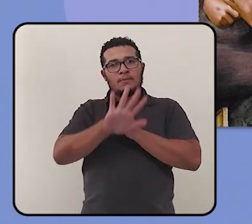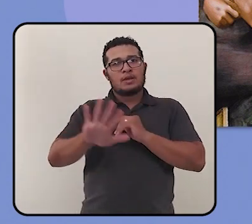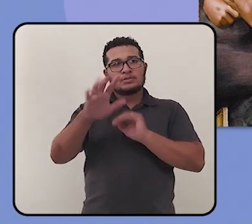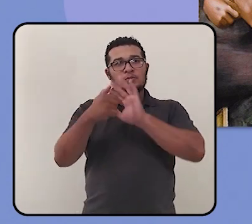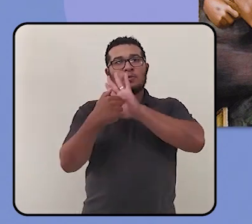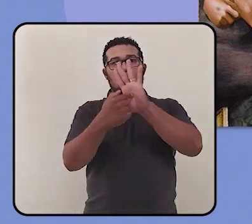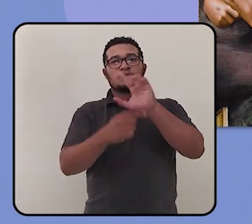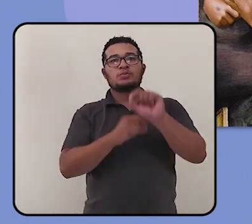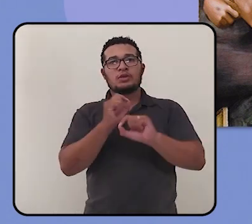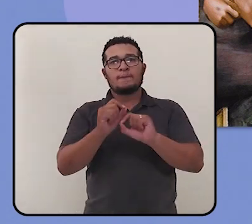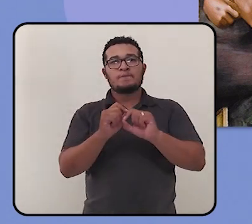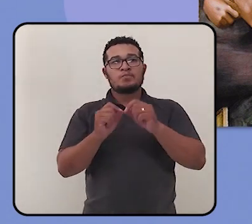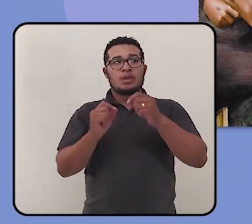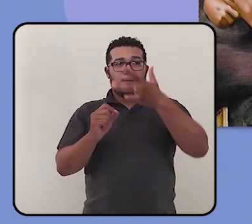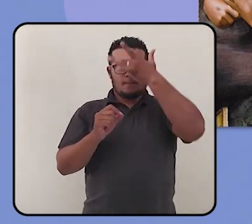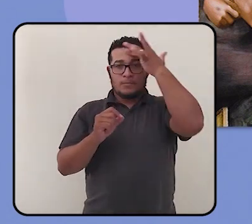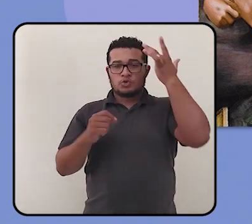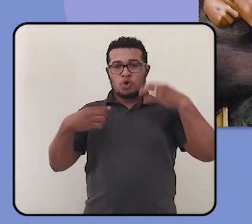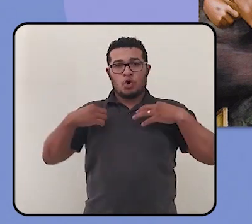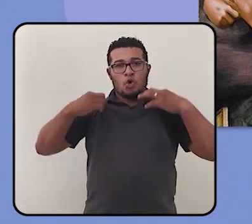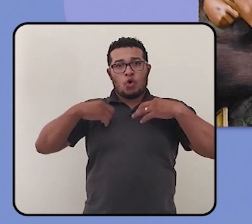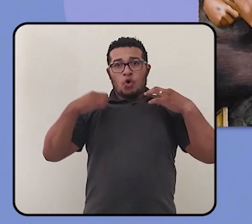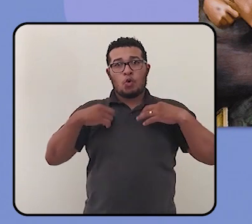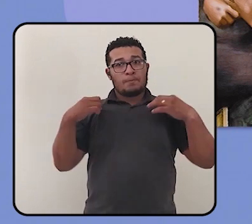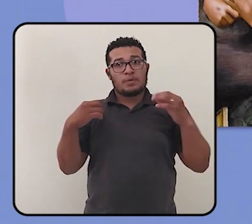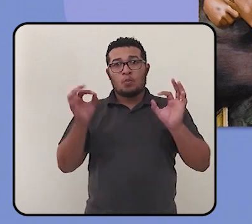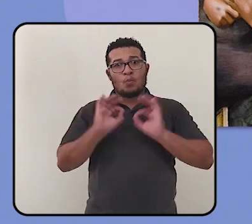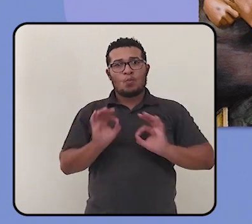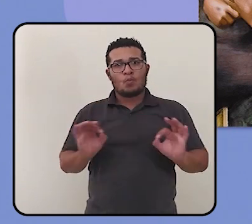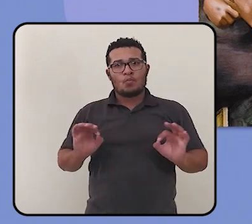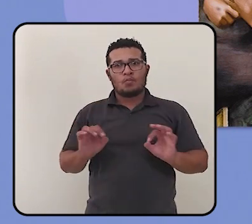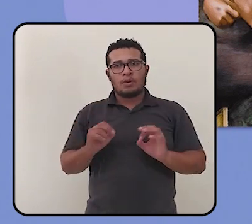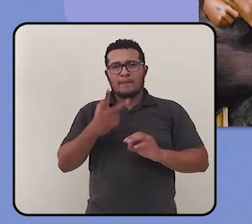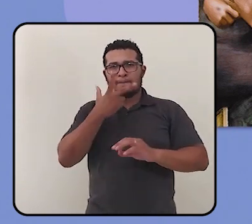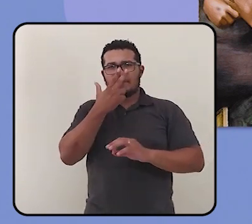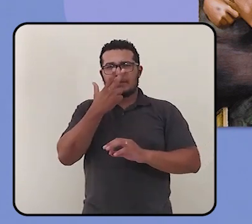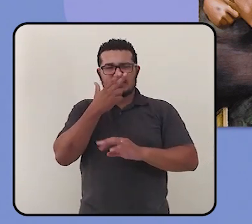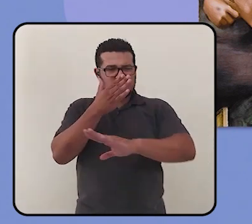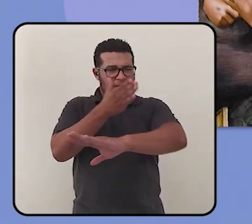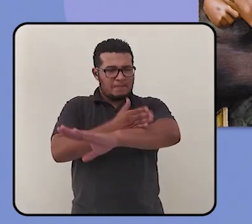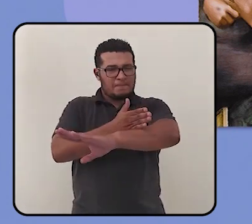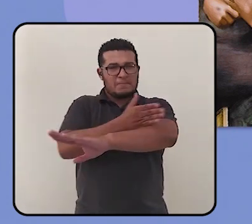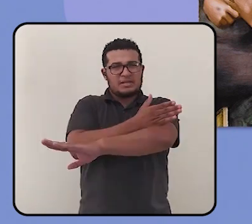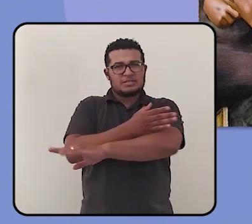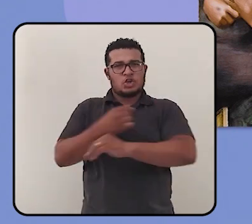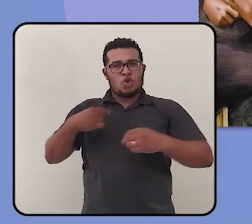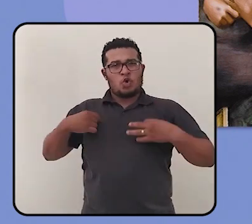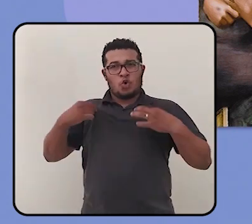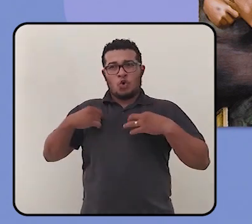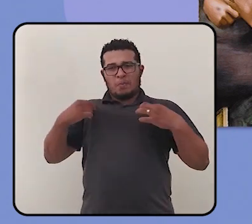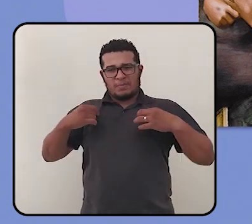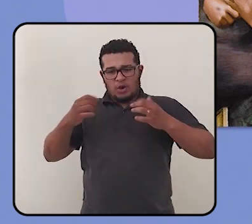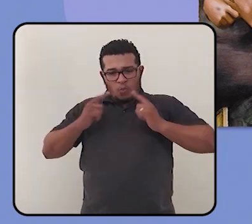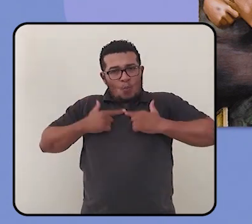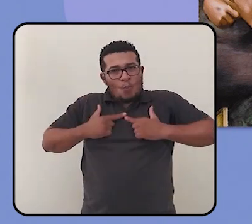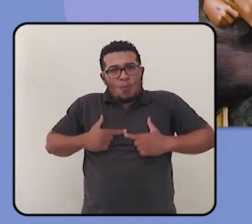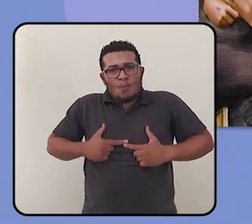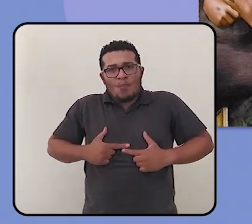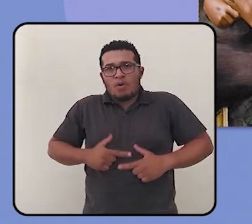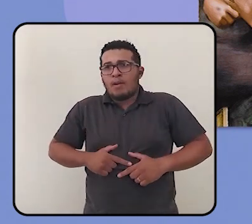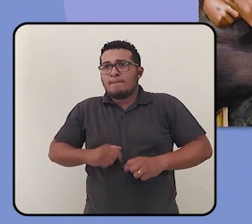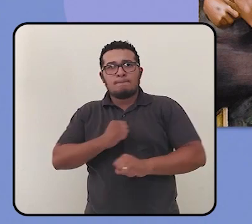imagem está mostrando o homem sem roupa isso era impensável na idade média idade média as imagens as roupas as pessoas